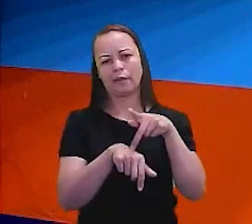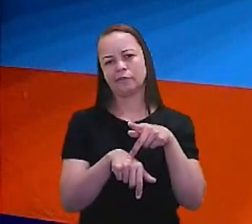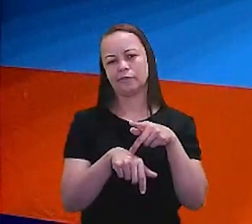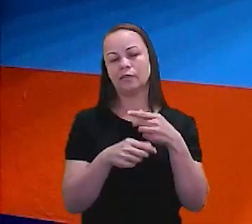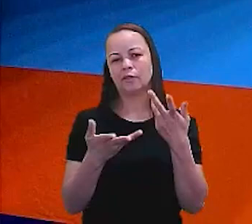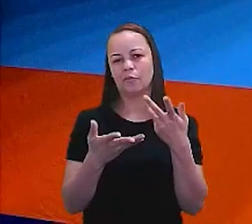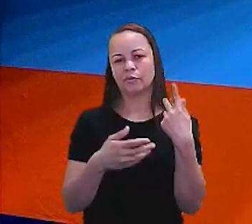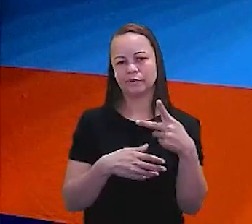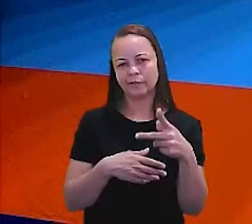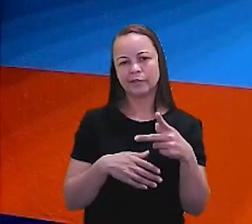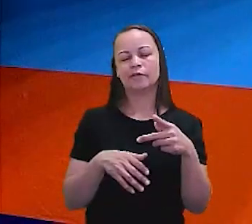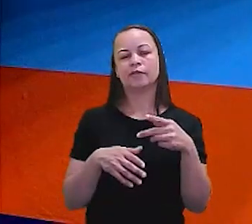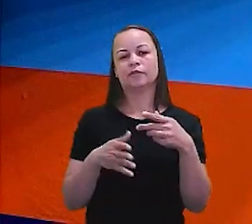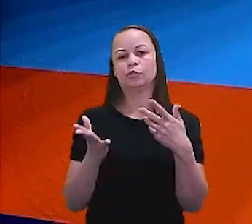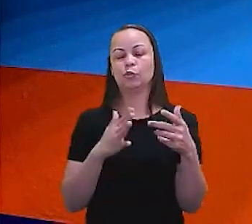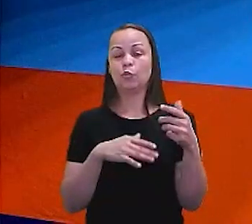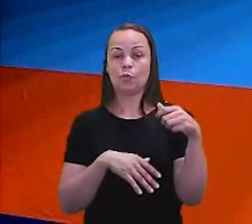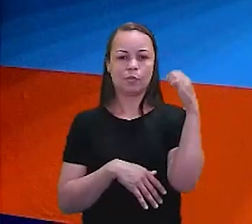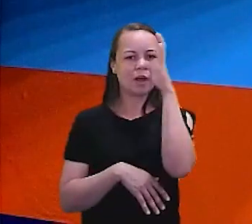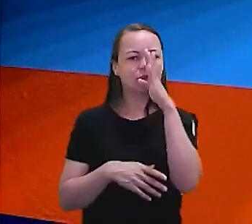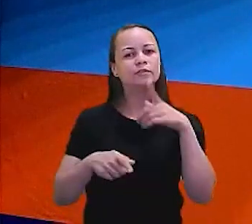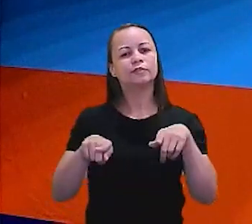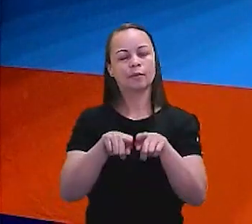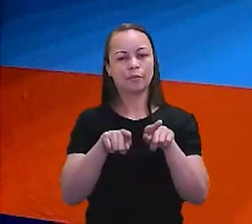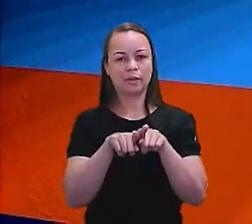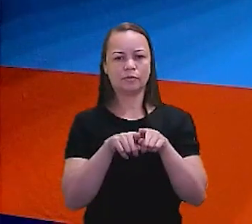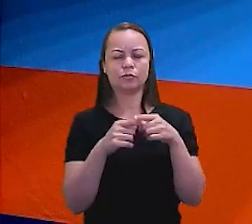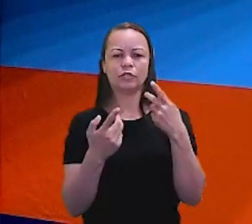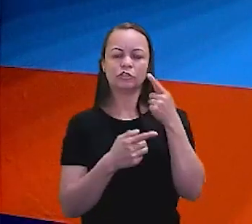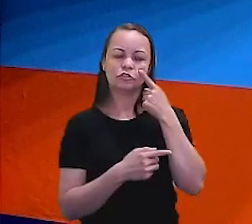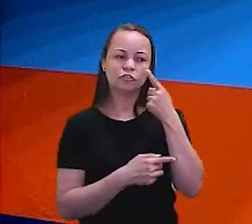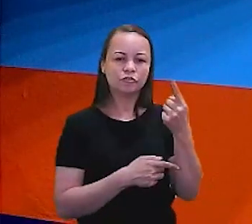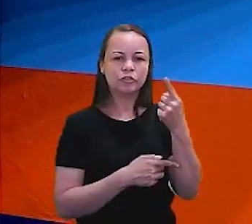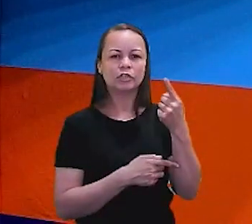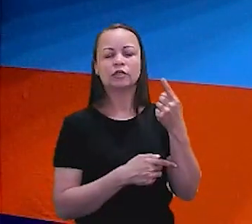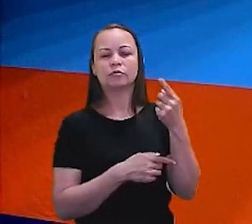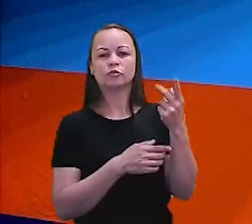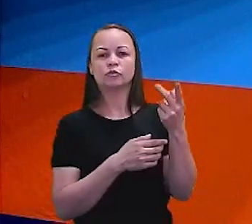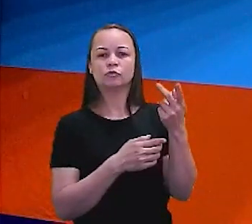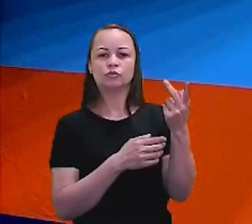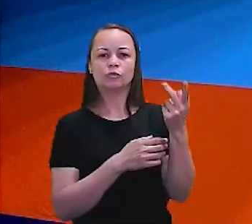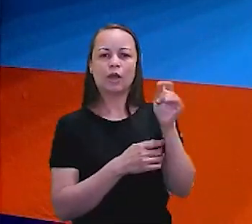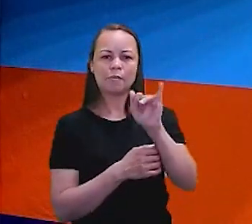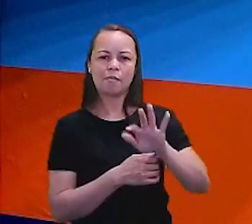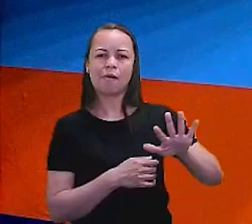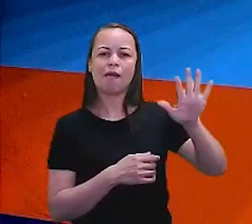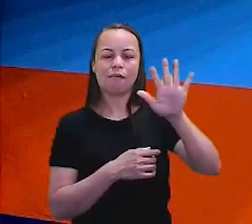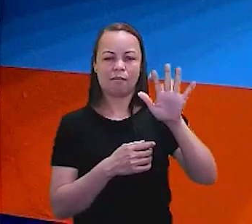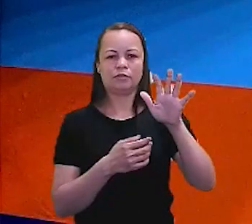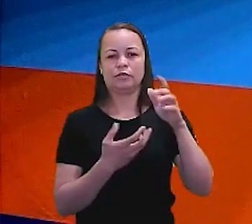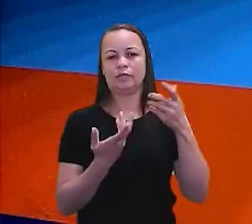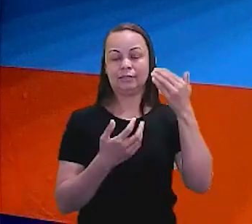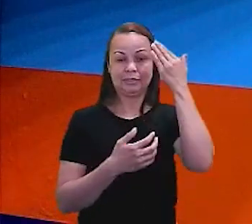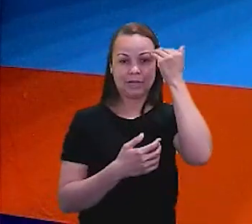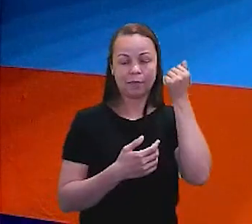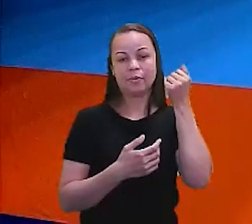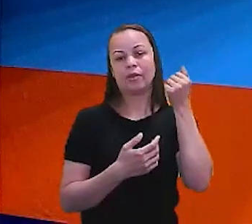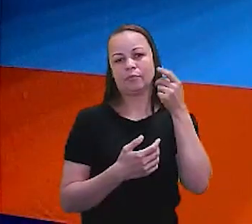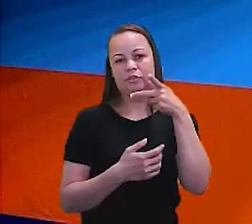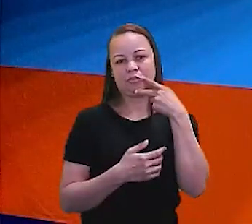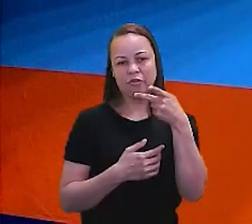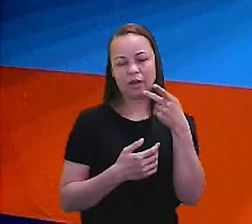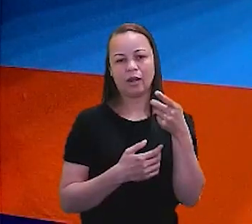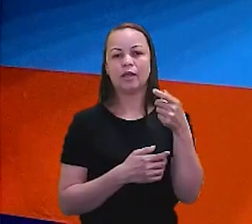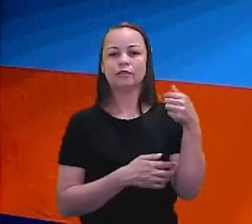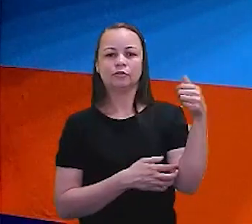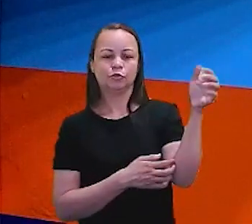Brasil. Quando vamos para fora do país, quando vemos o desenho, né? Sabemos identificar, desculpa, que estamos falando do Brasil, que